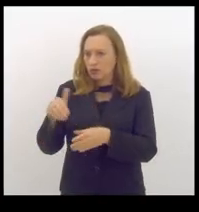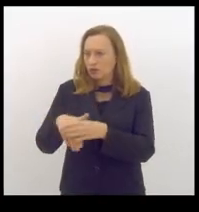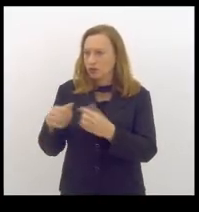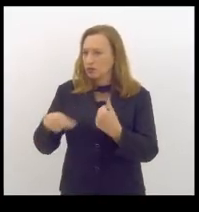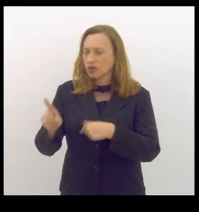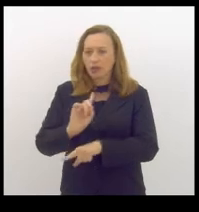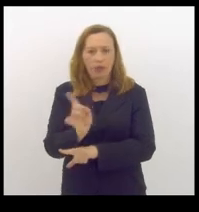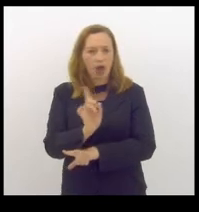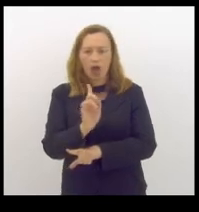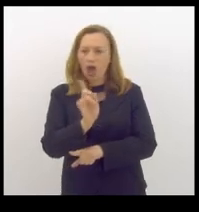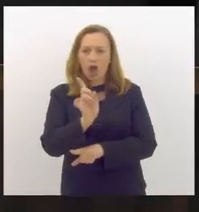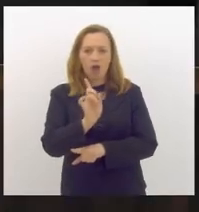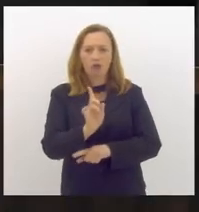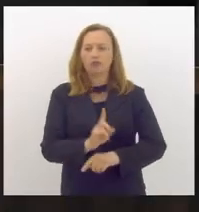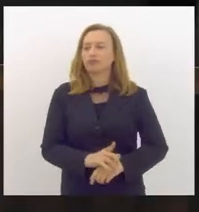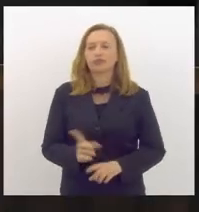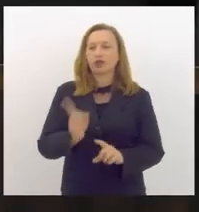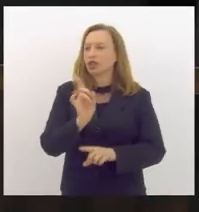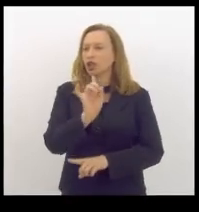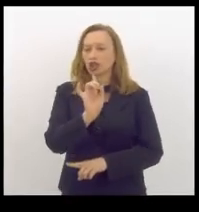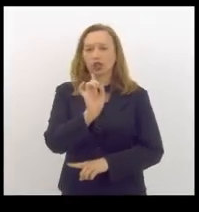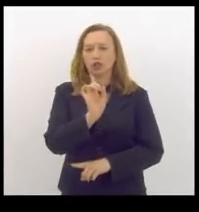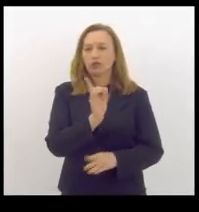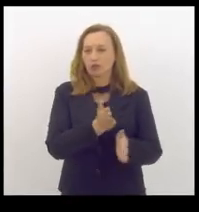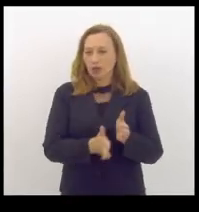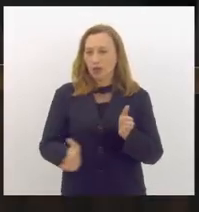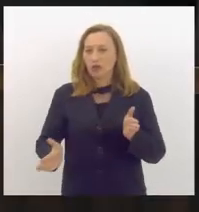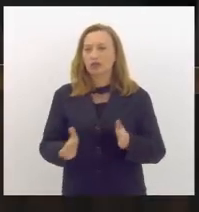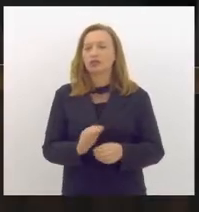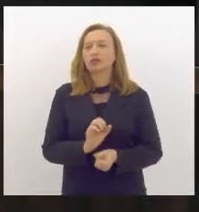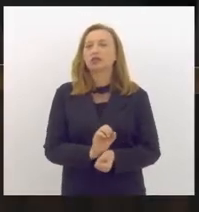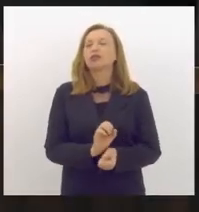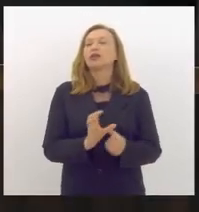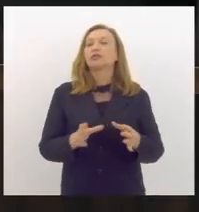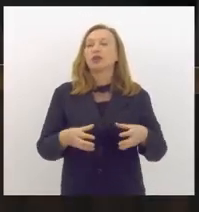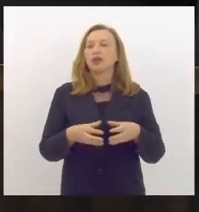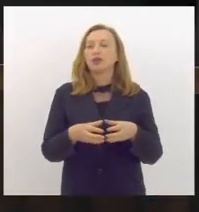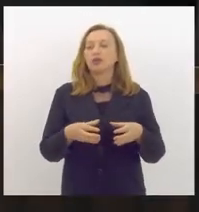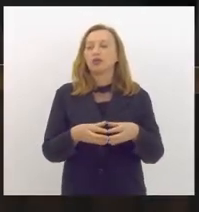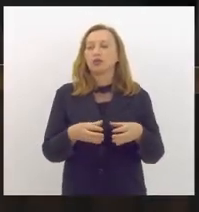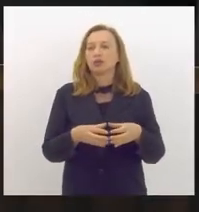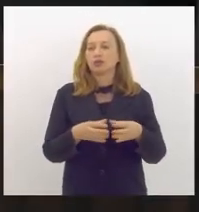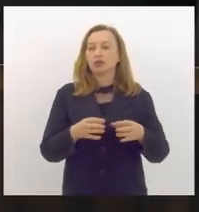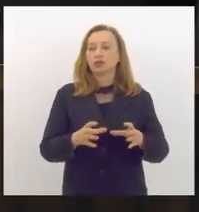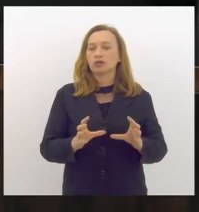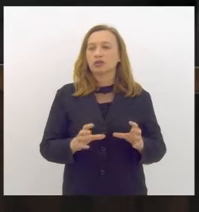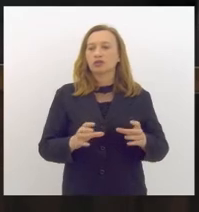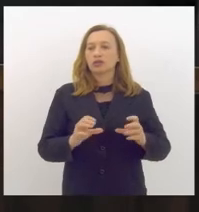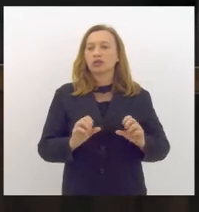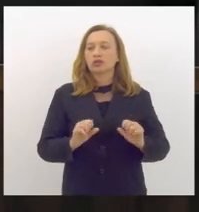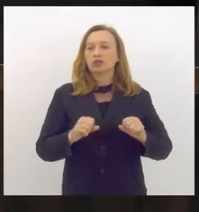não? Não. Ok. Não, pela ordem. Pela Comissão de Defesa do Consumidor.